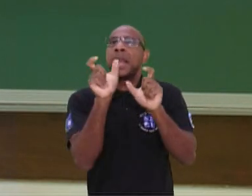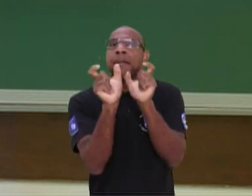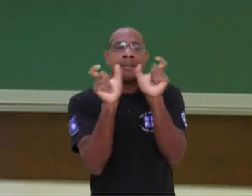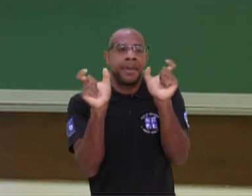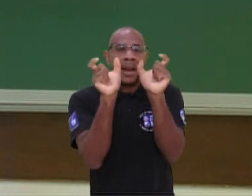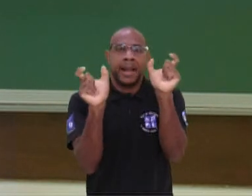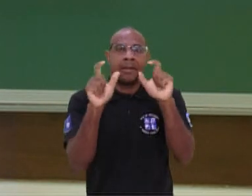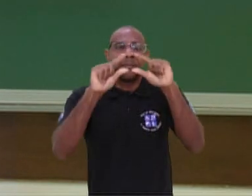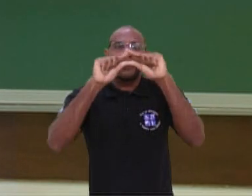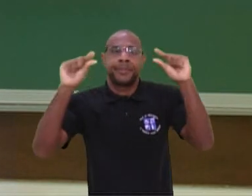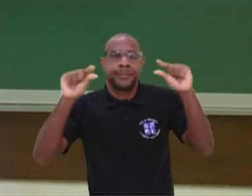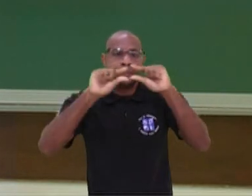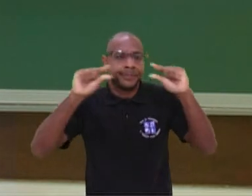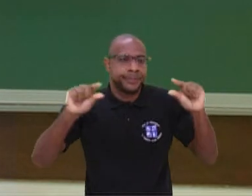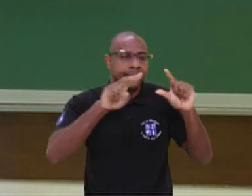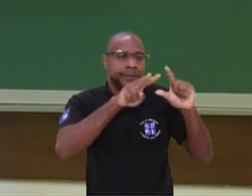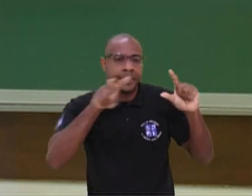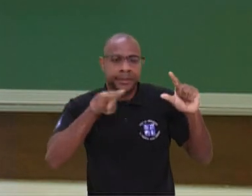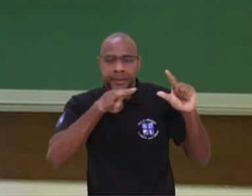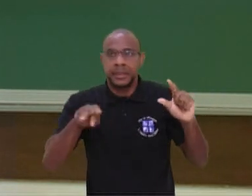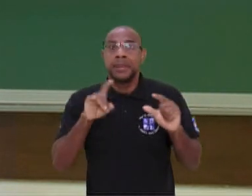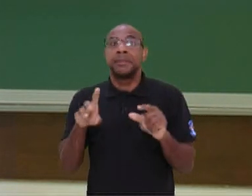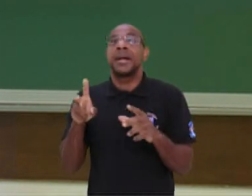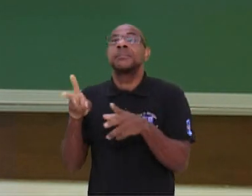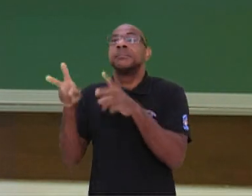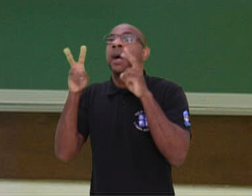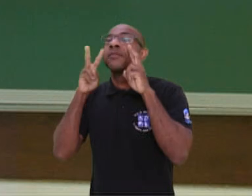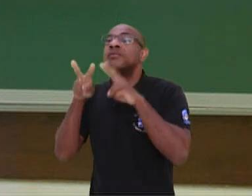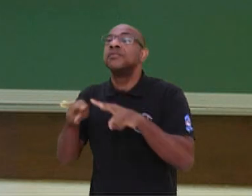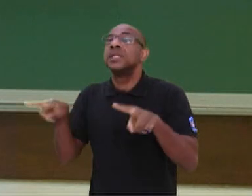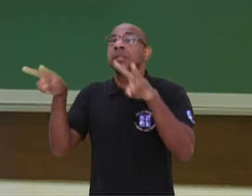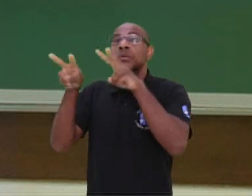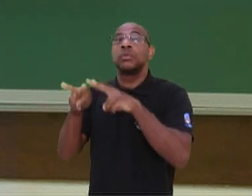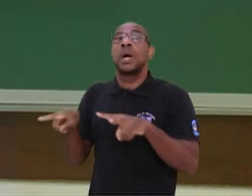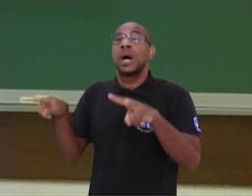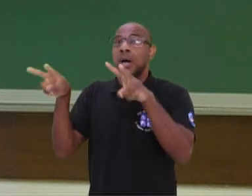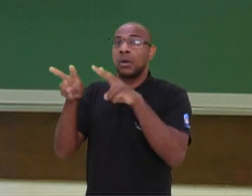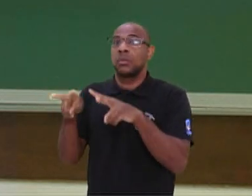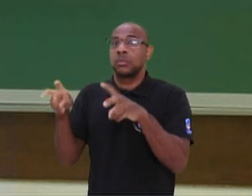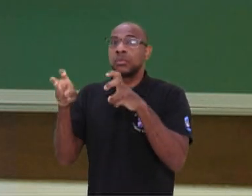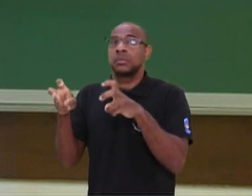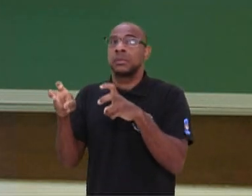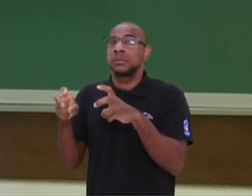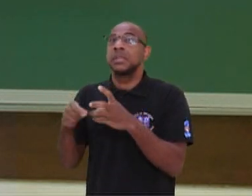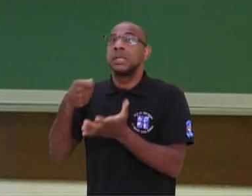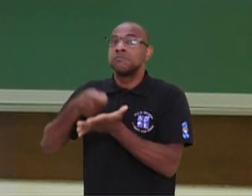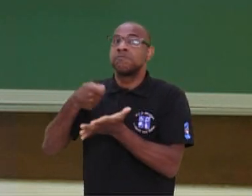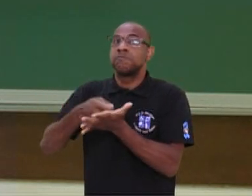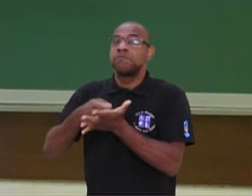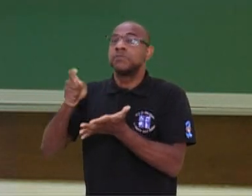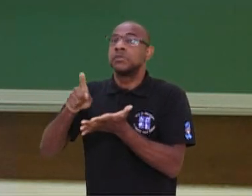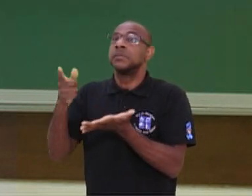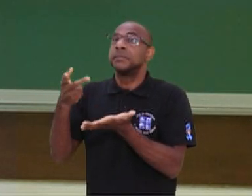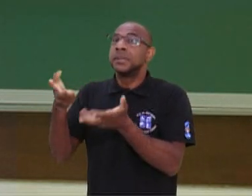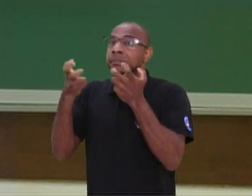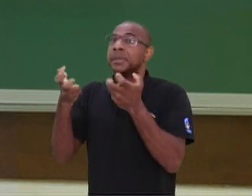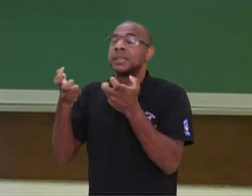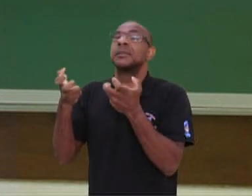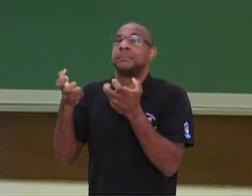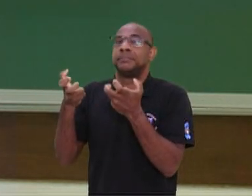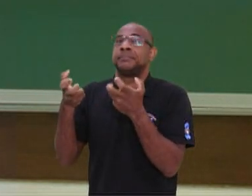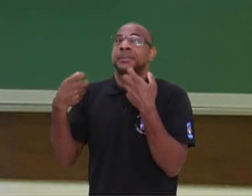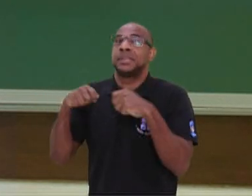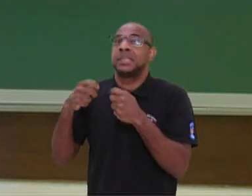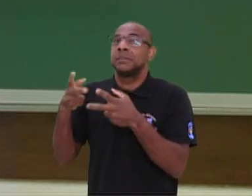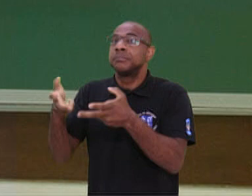num texto. É uma leitura mais visual, mais imediata, mas também é muito exigente. Exige interpretação de dados,